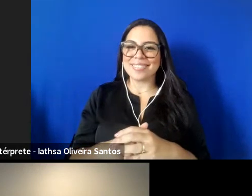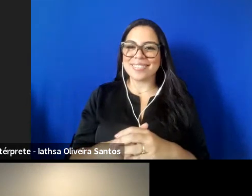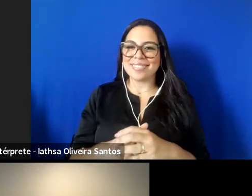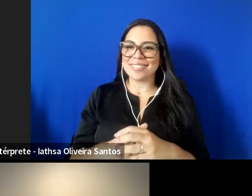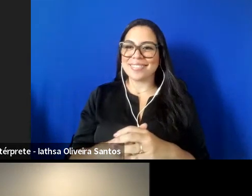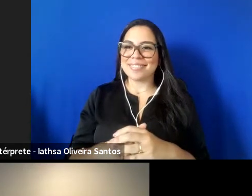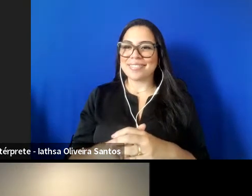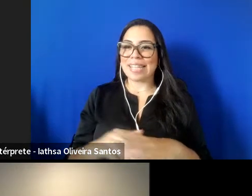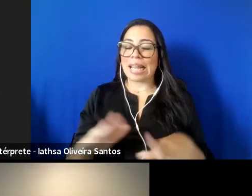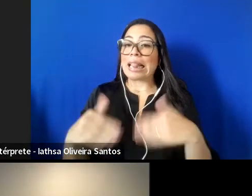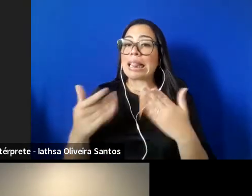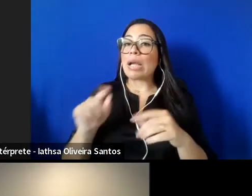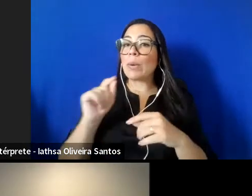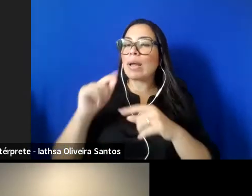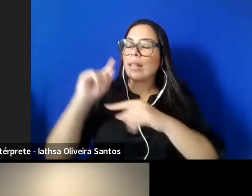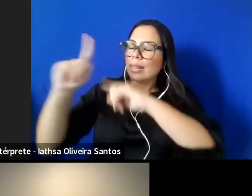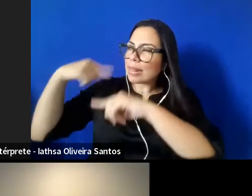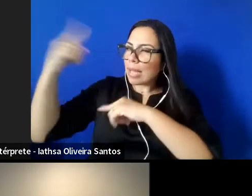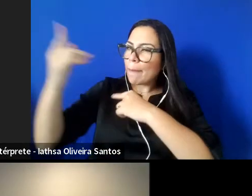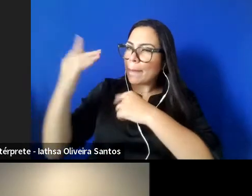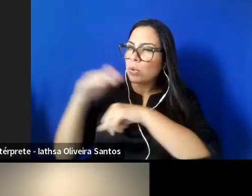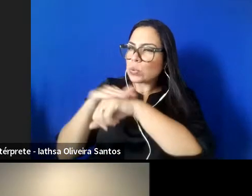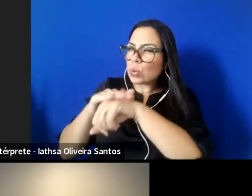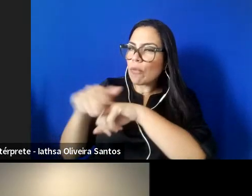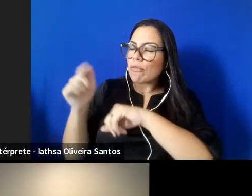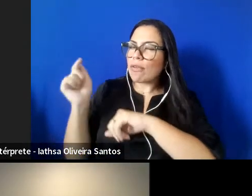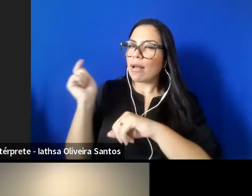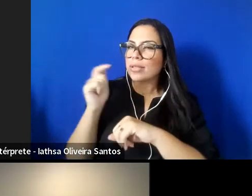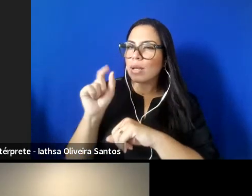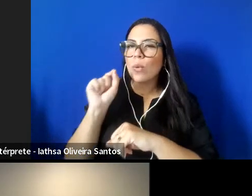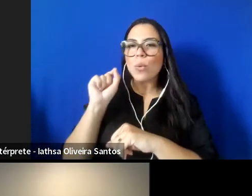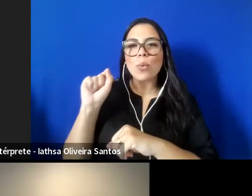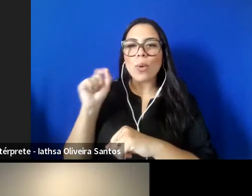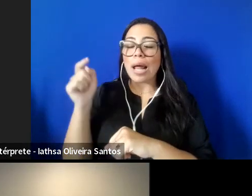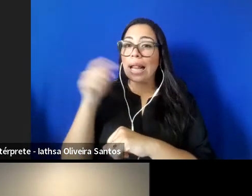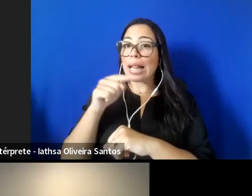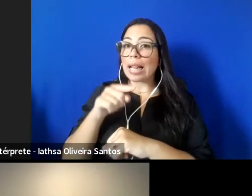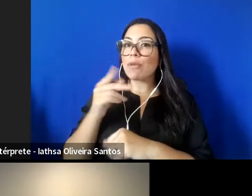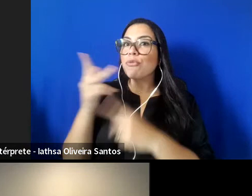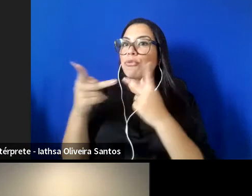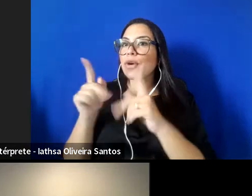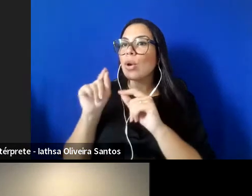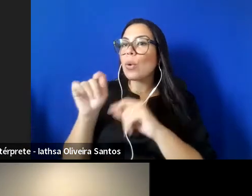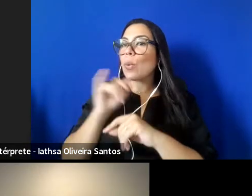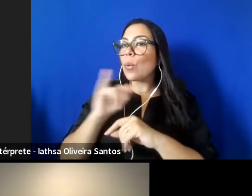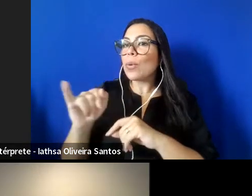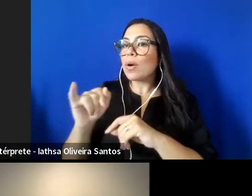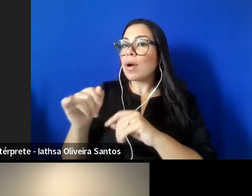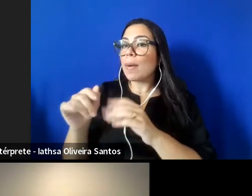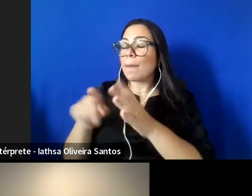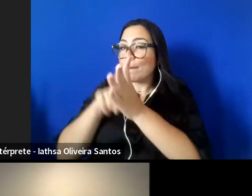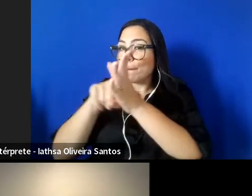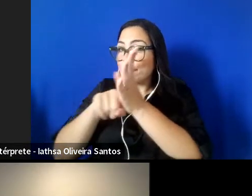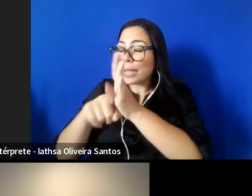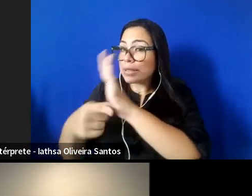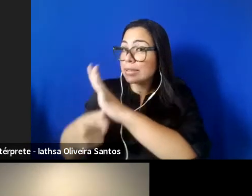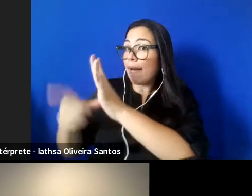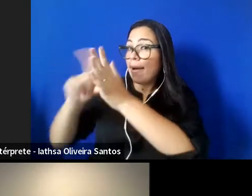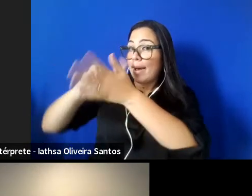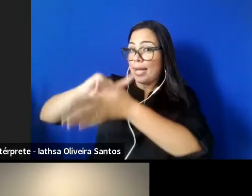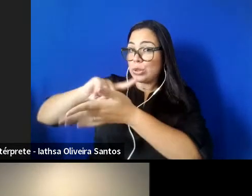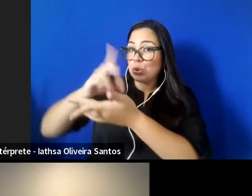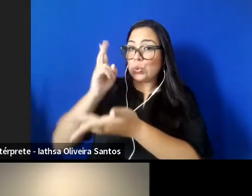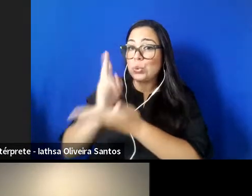a ideia, depois eu conversei com ele, e ele me disse o seguinte, olha, o ideal é que nós façamos uma pesquisa antes, durante e